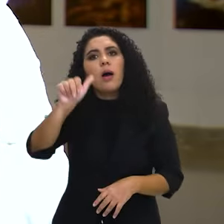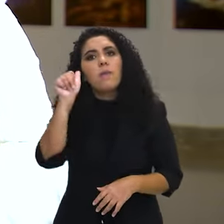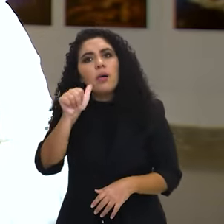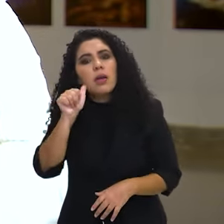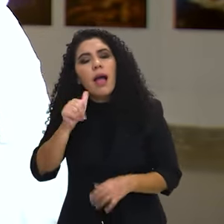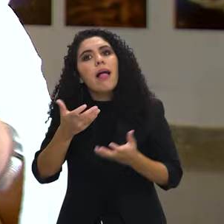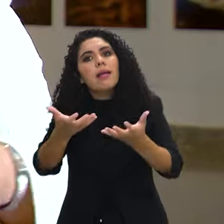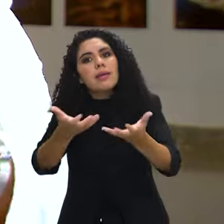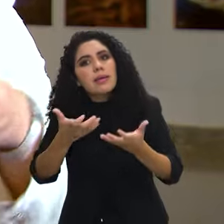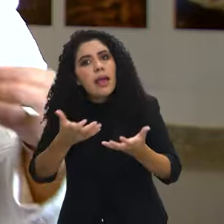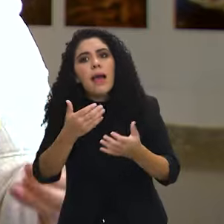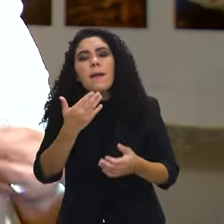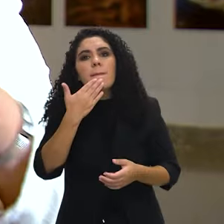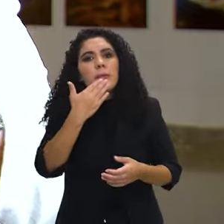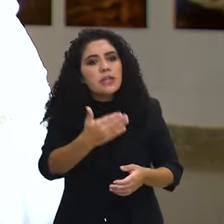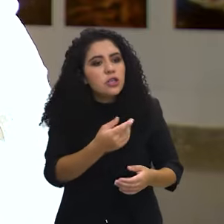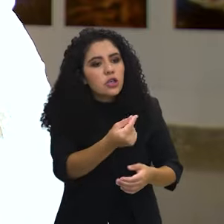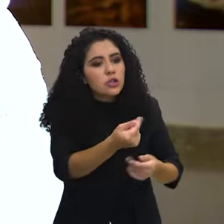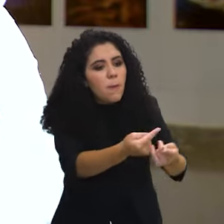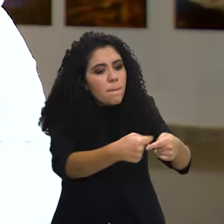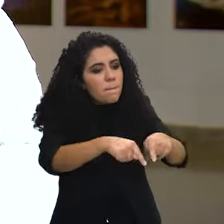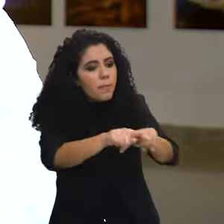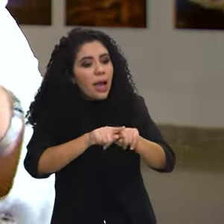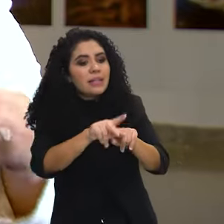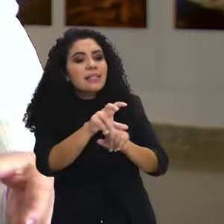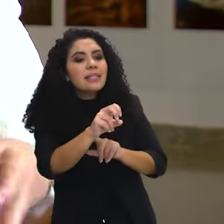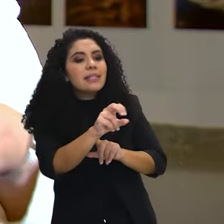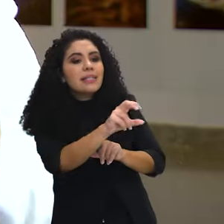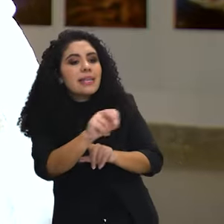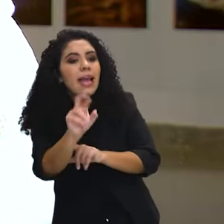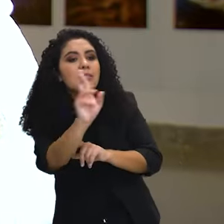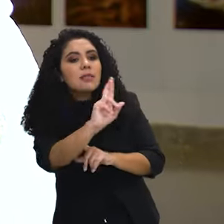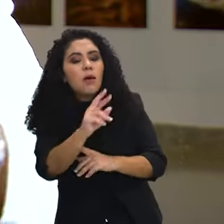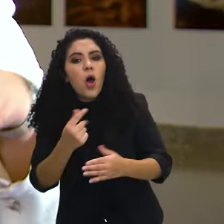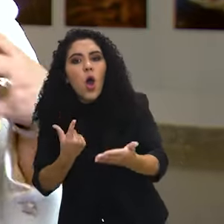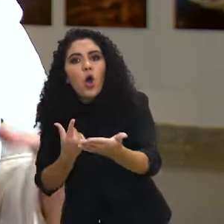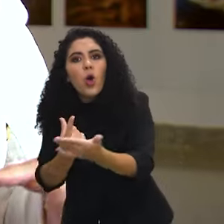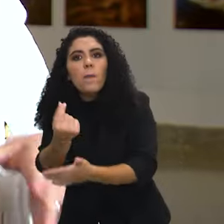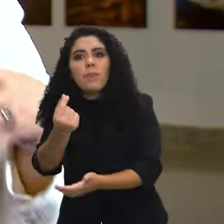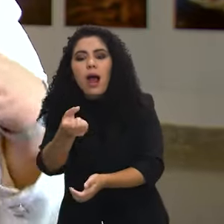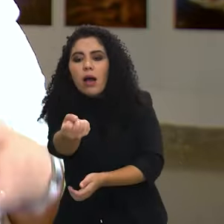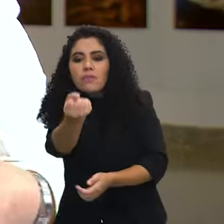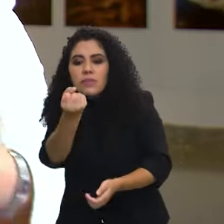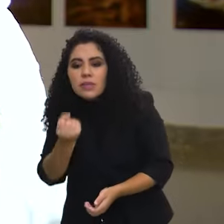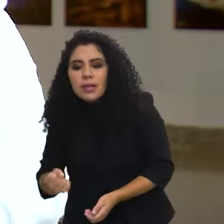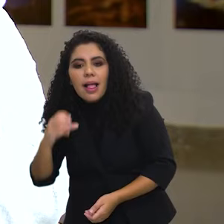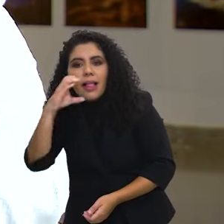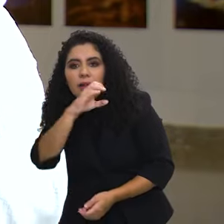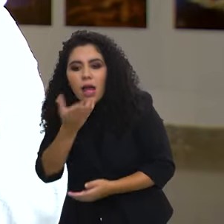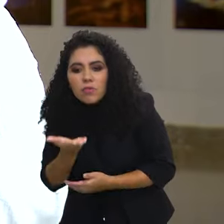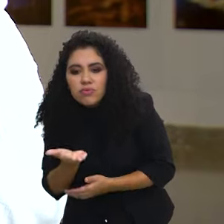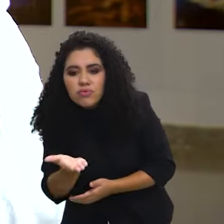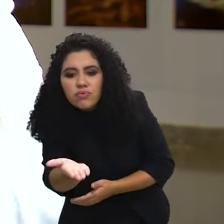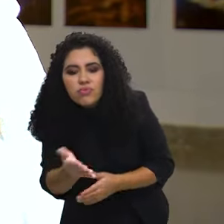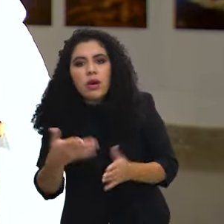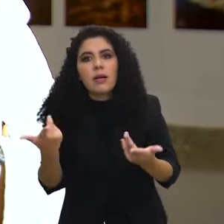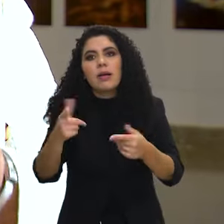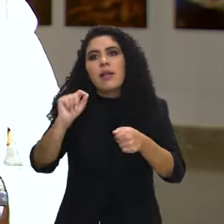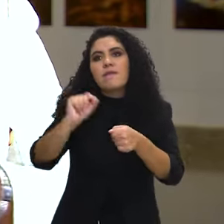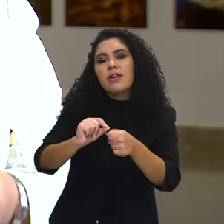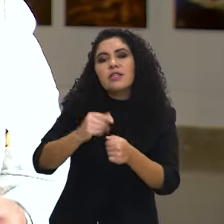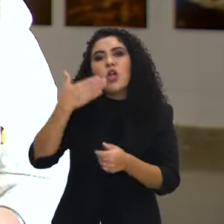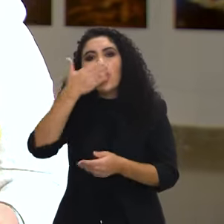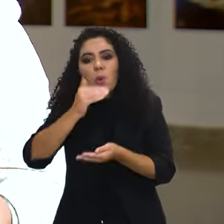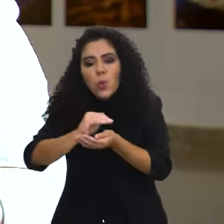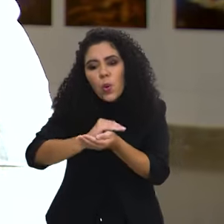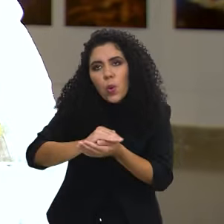querem um empréstimo de R 500 para comprar um forno para fazer o doce o salgado né Elas não